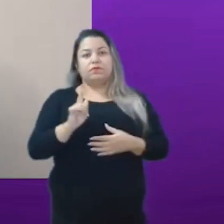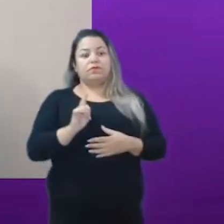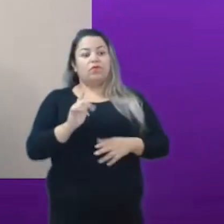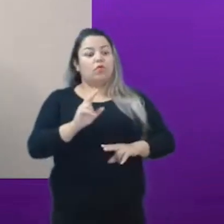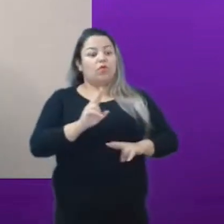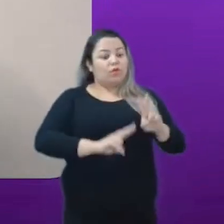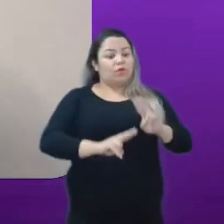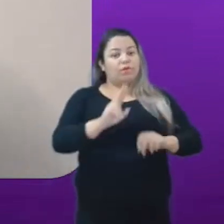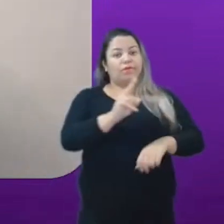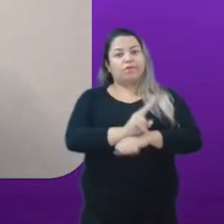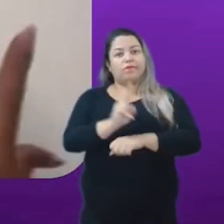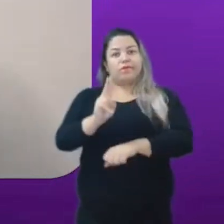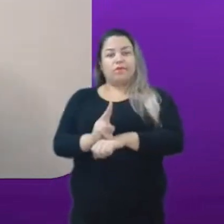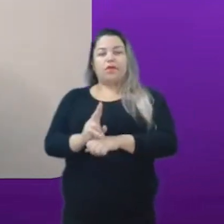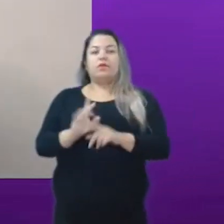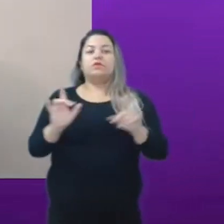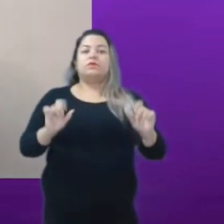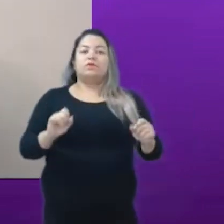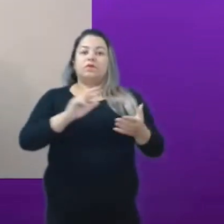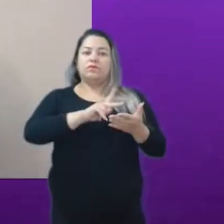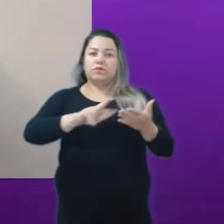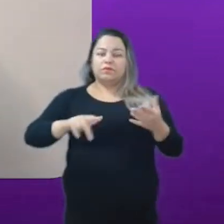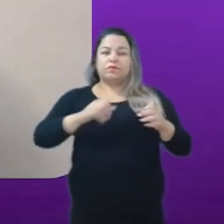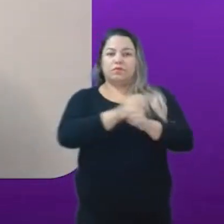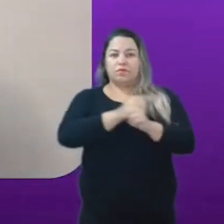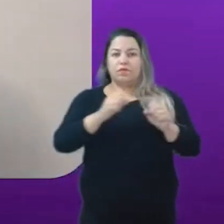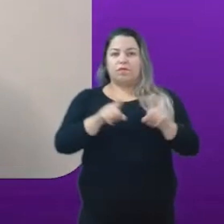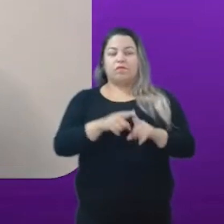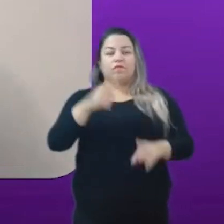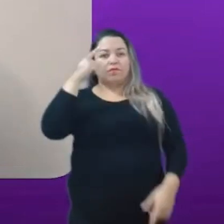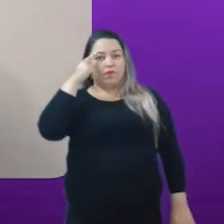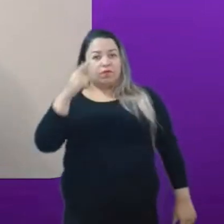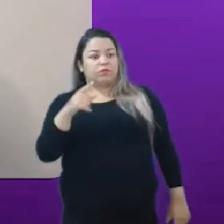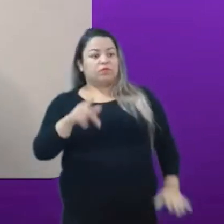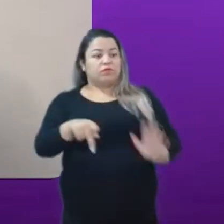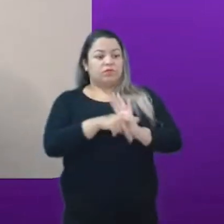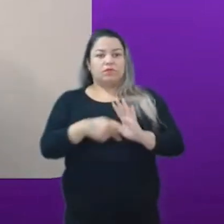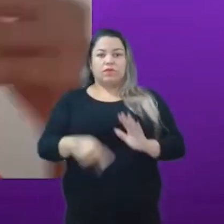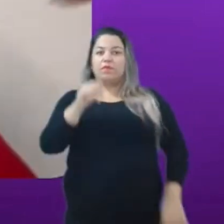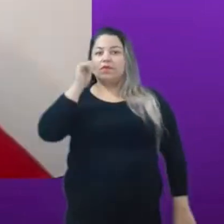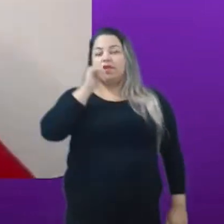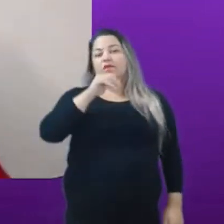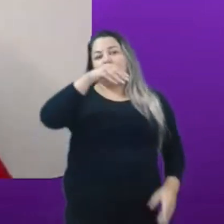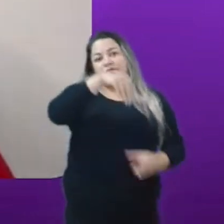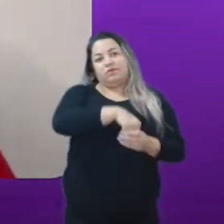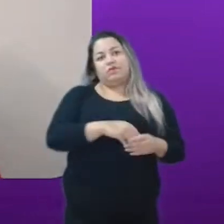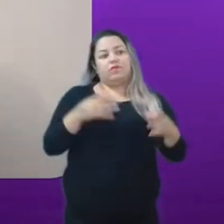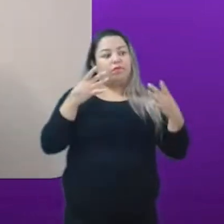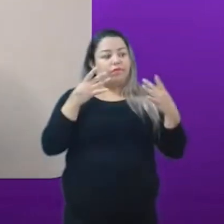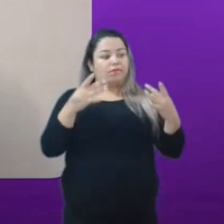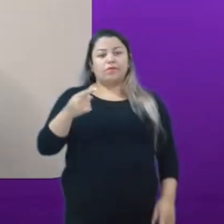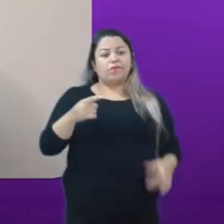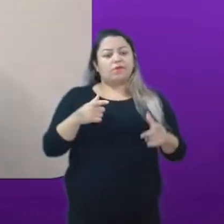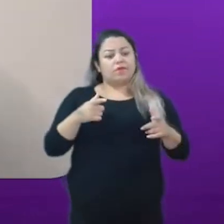delicado sobre as diversidades, as possibilidades de pensarmos o ser mulher dentro dos teatros possíveis,